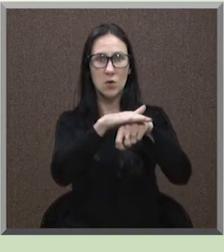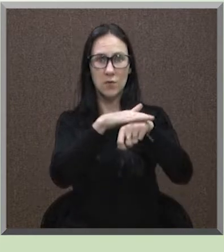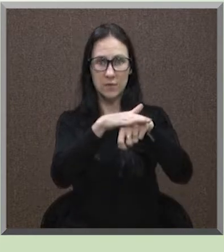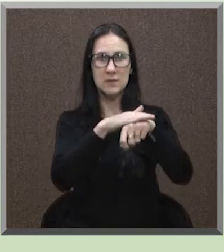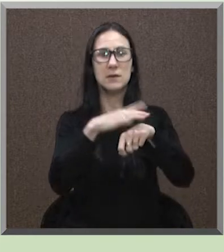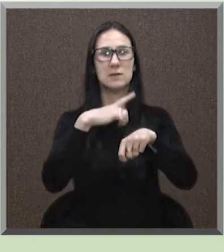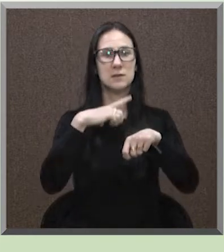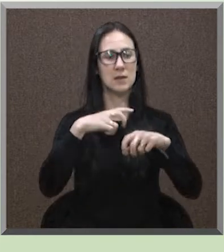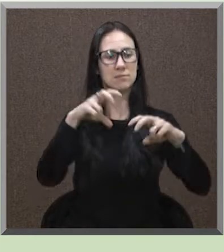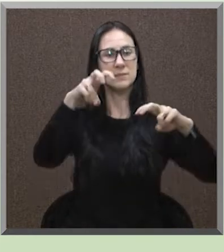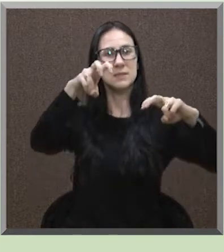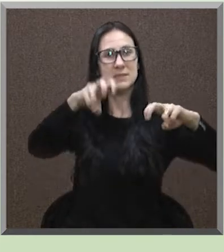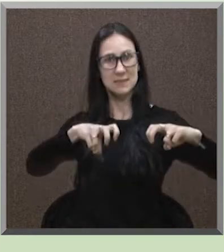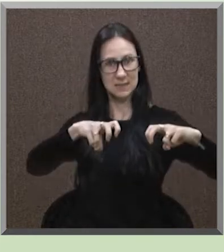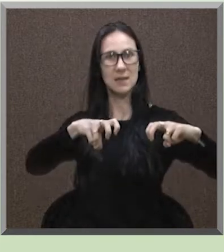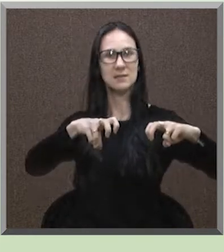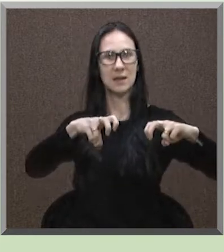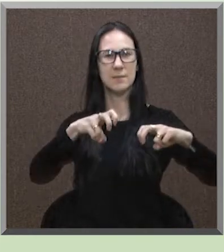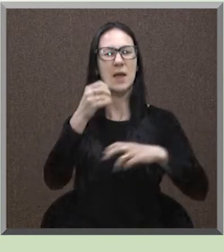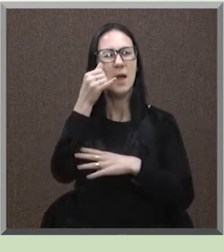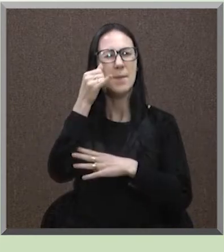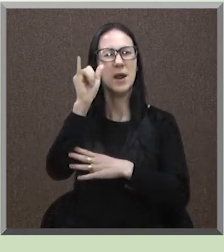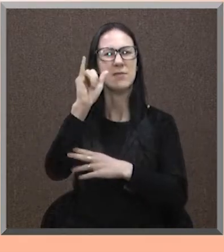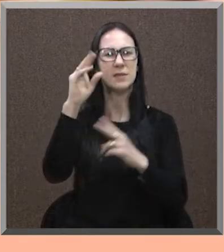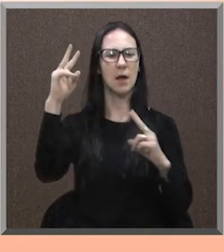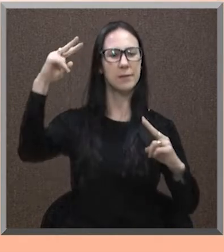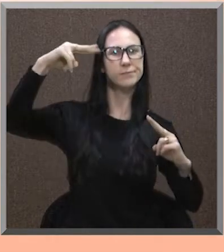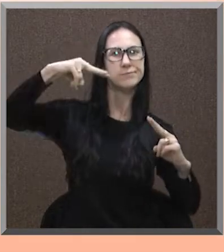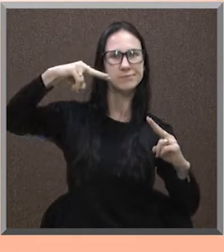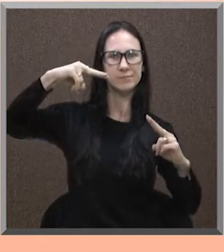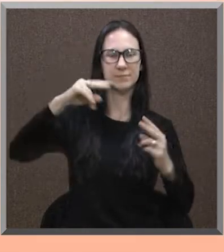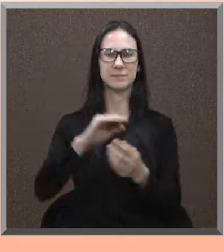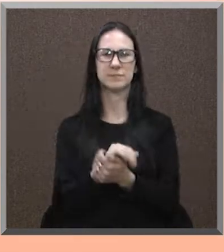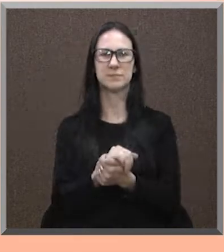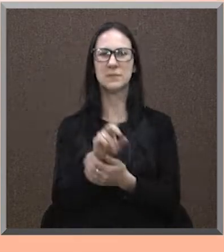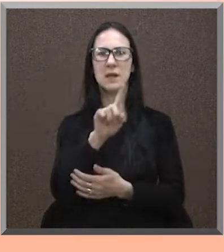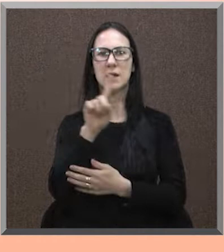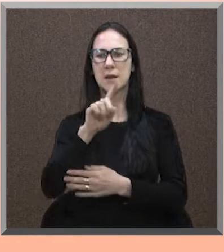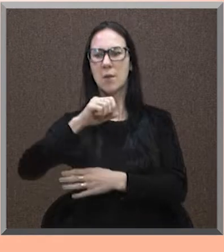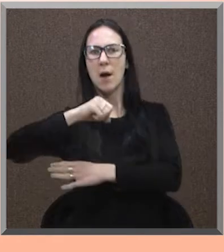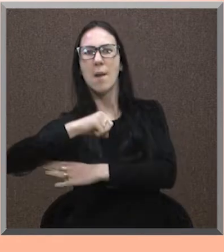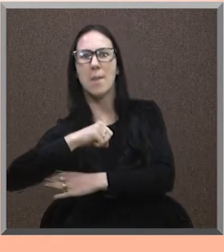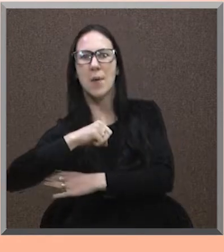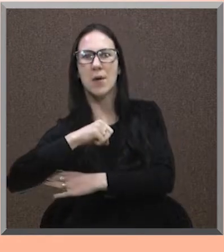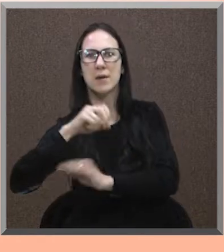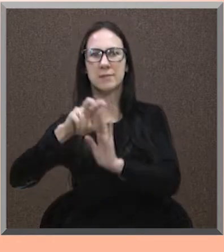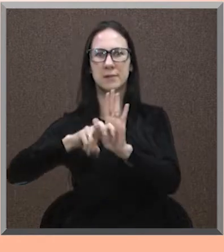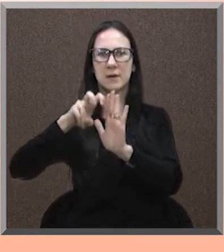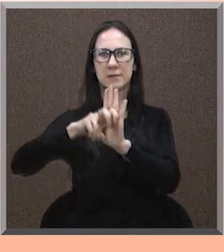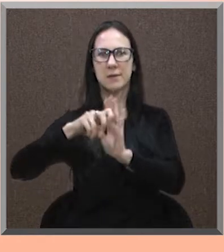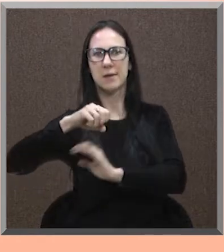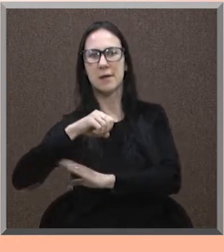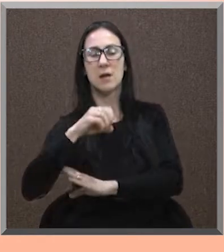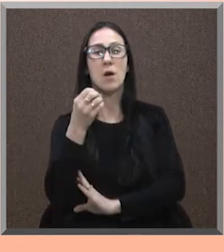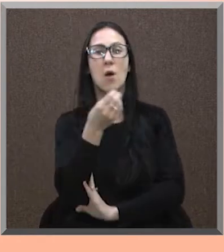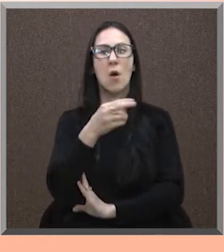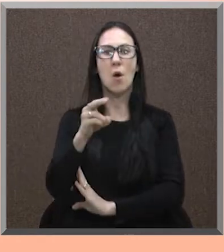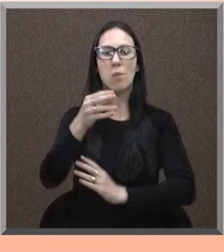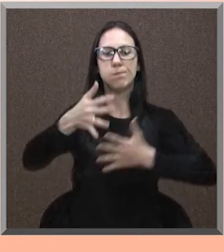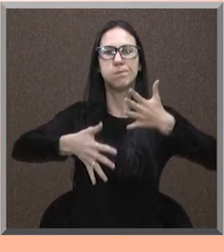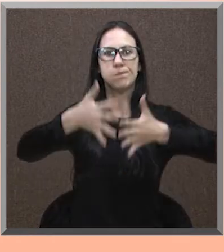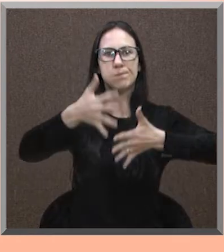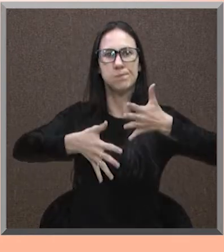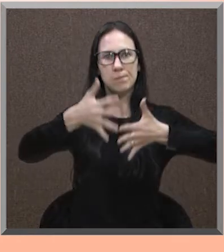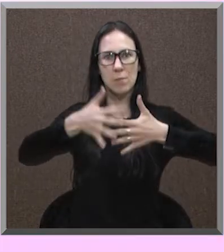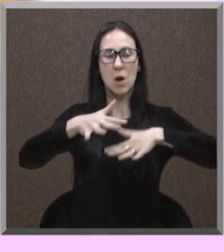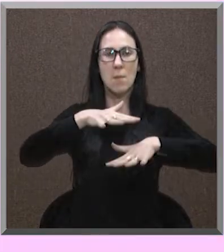sentar para que ela não precise ficar olhando para cima o tempo inteiro. Não se apoie na cadeira de rodas e nem atrapalhe a movimentação das muletas